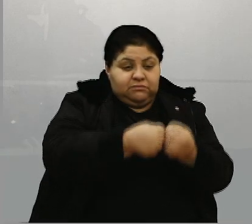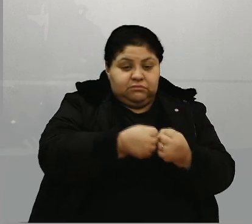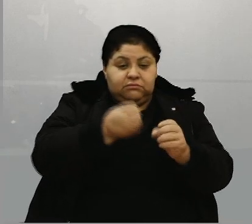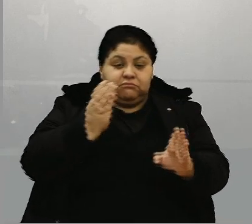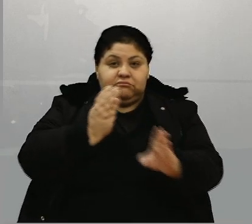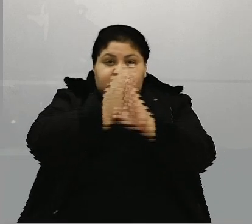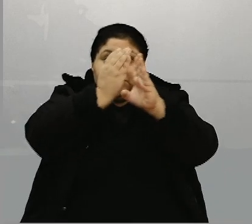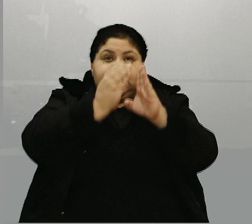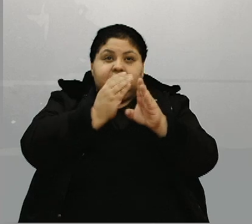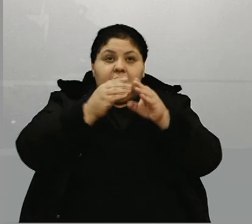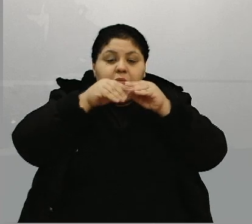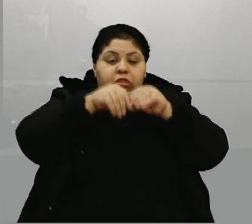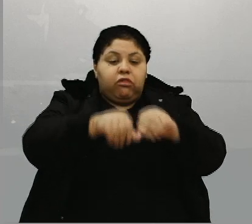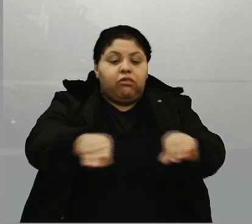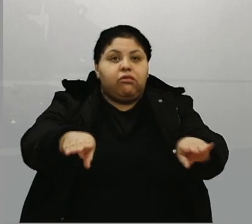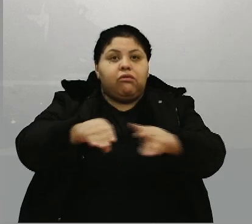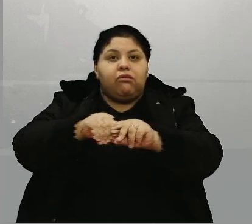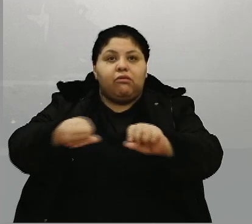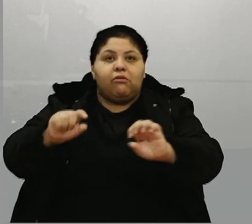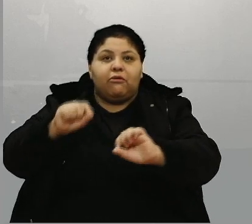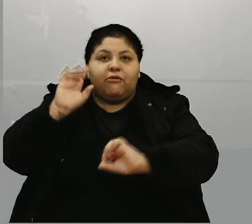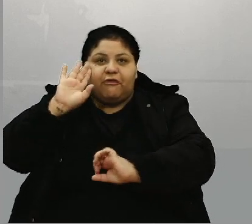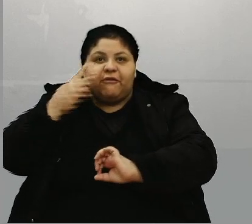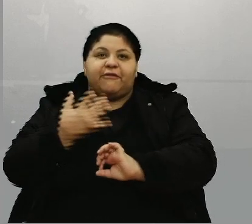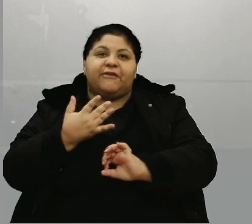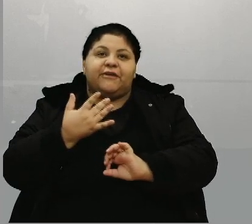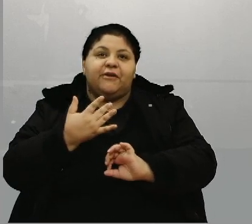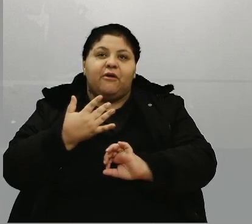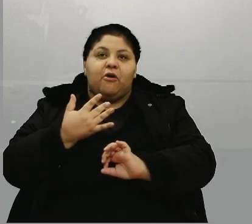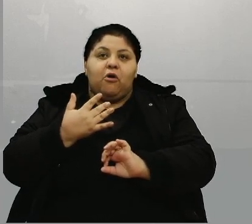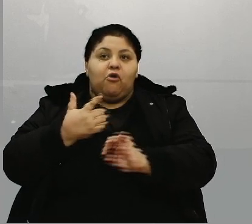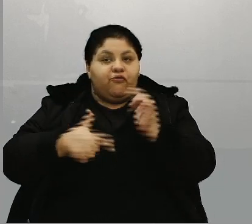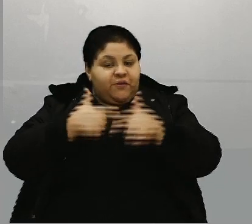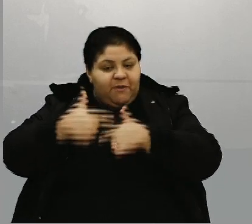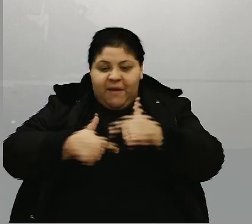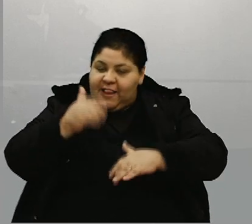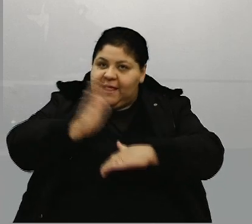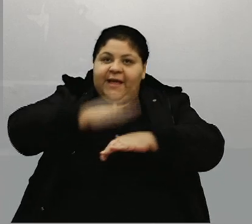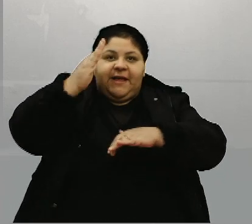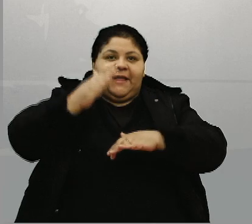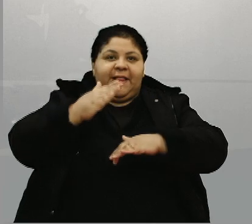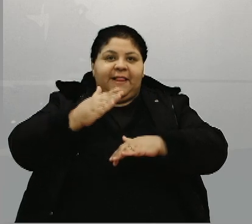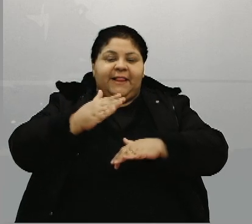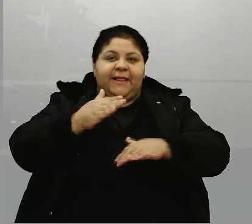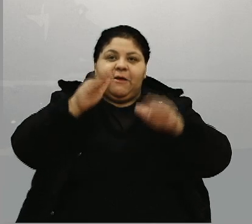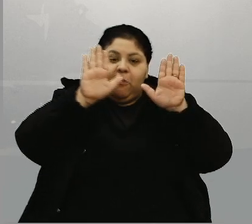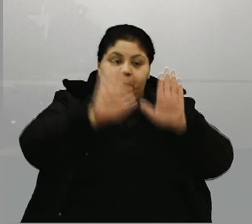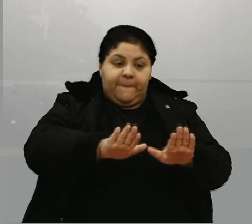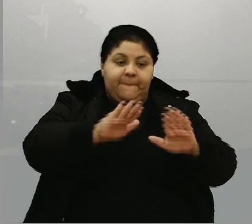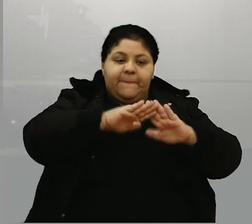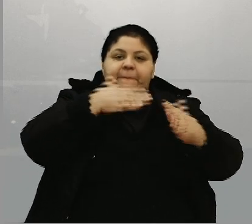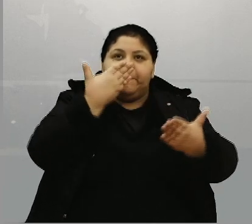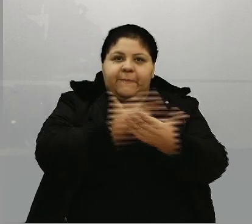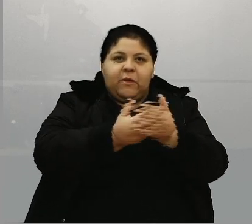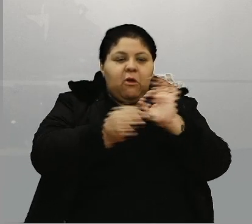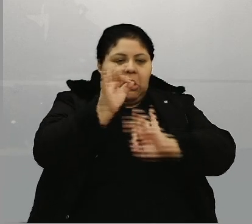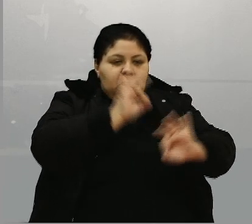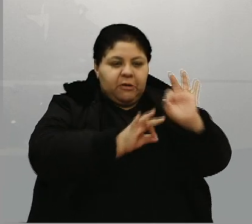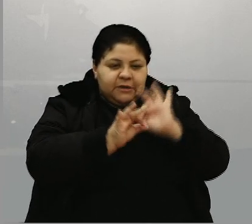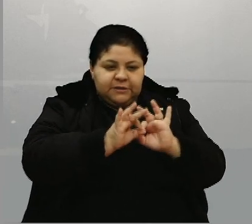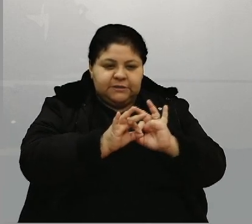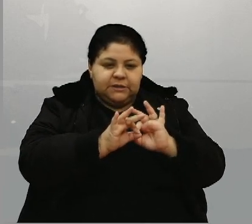alguns vazamentos, o que acarretou o serviço dobrado. Ficávamos na escola depois do horário, consertando e prevenindo